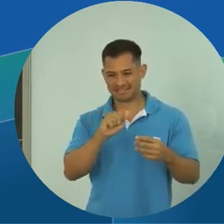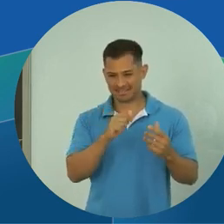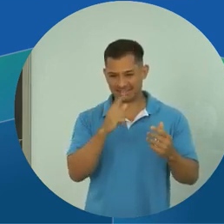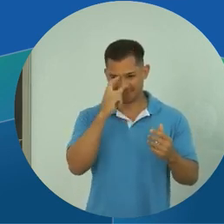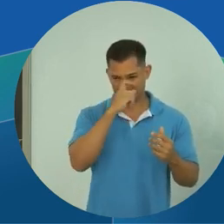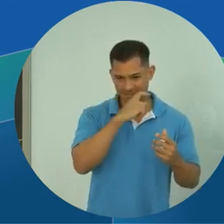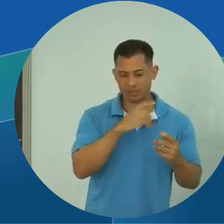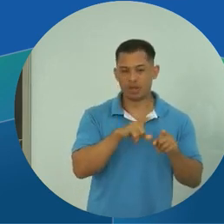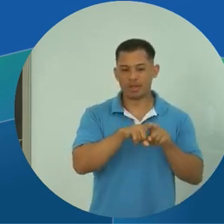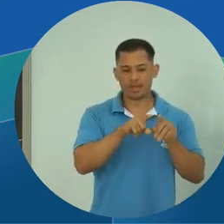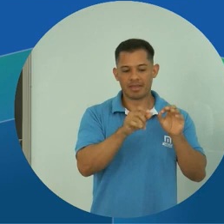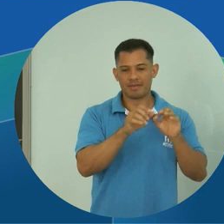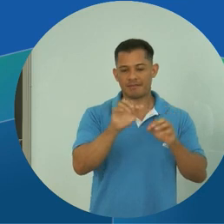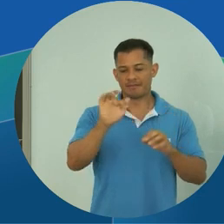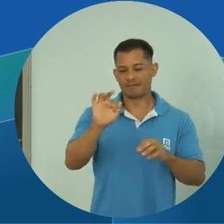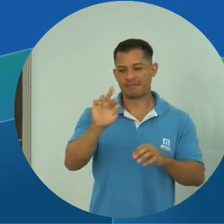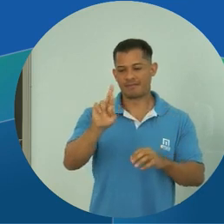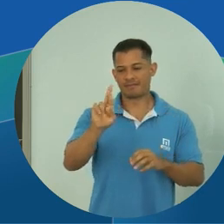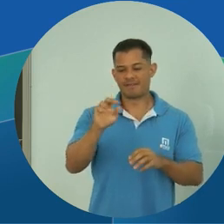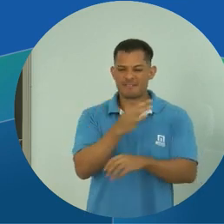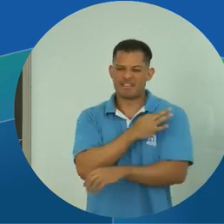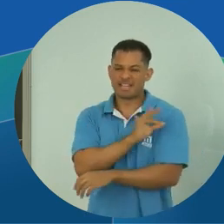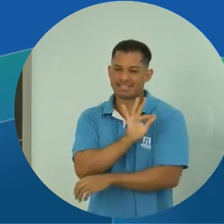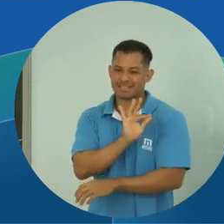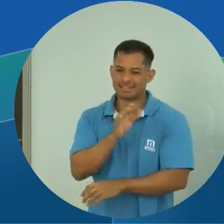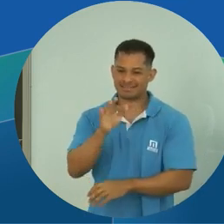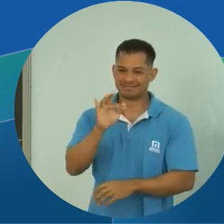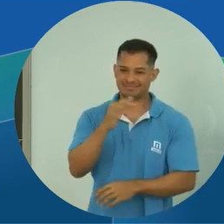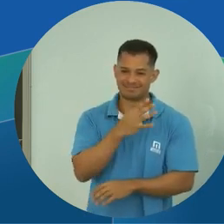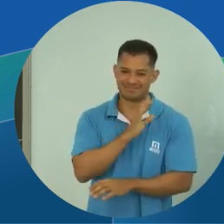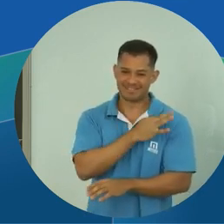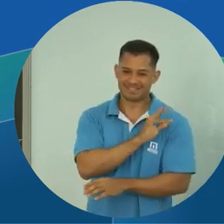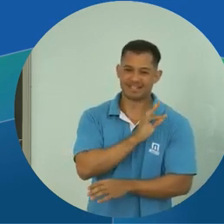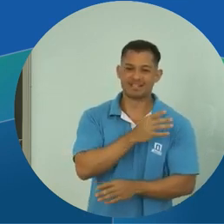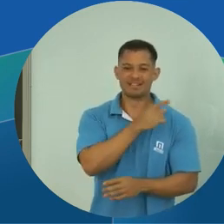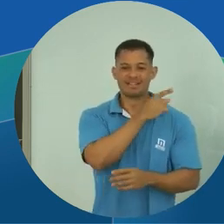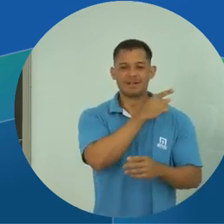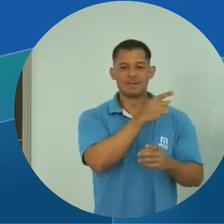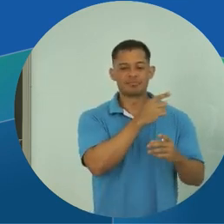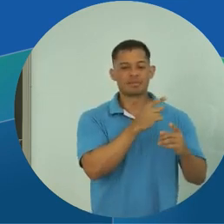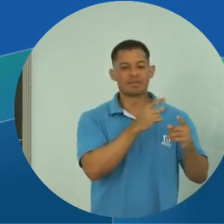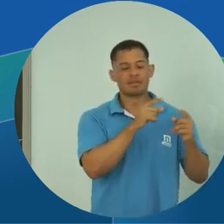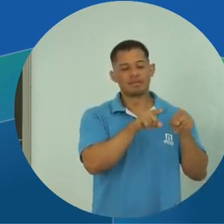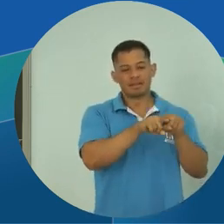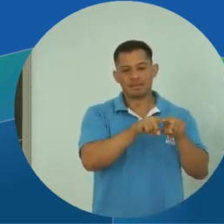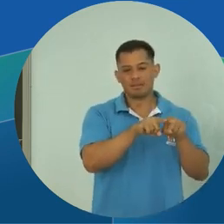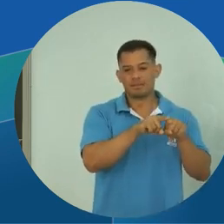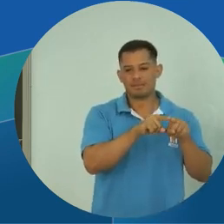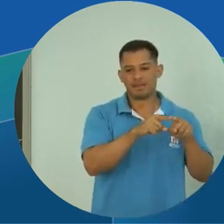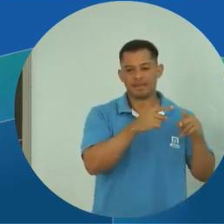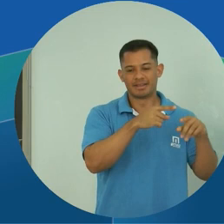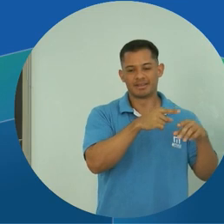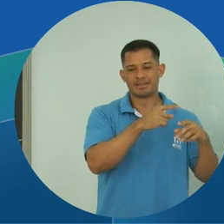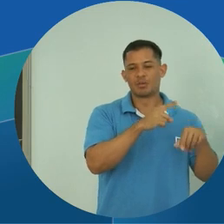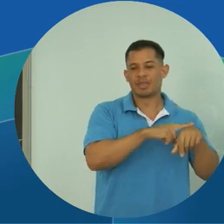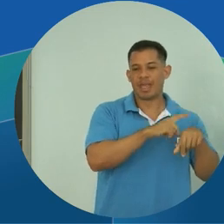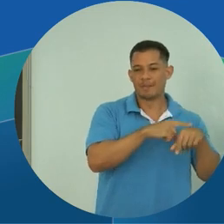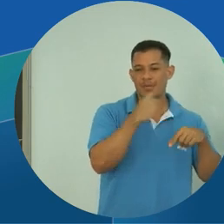aí muito aditivo para a gente ter o concreto no destino em condições de ser utilizado.